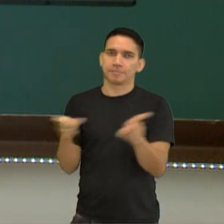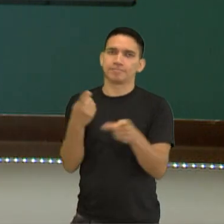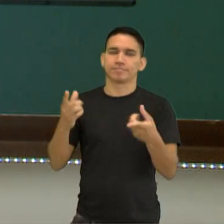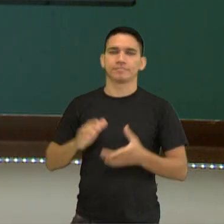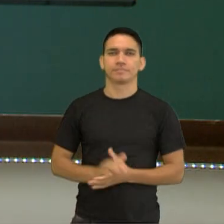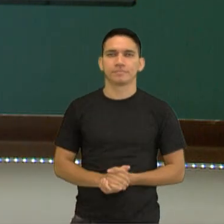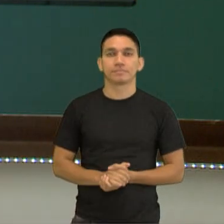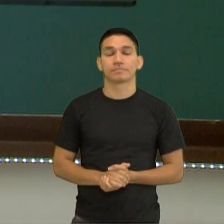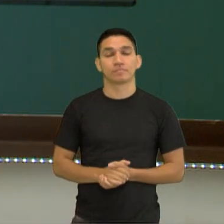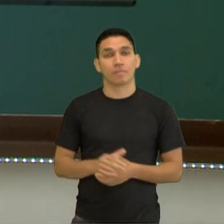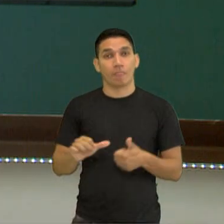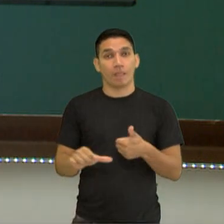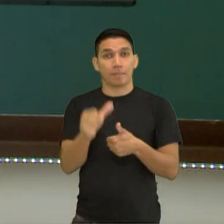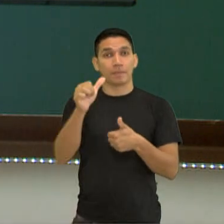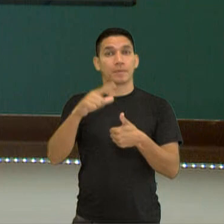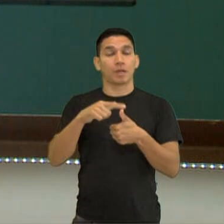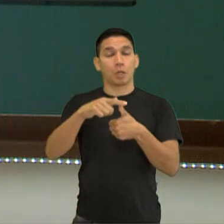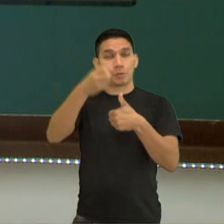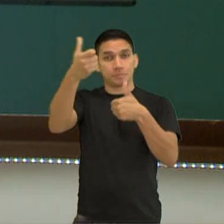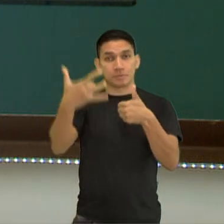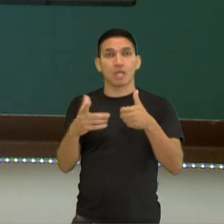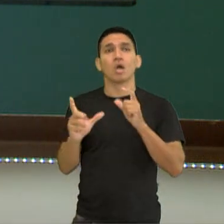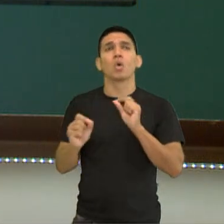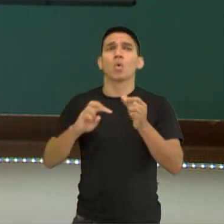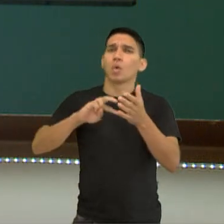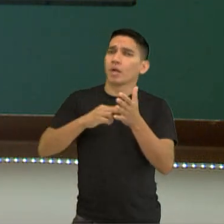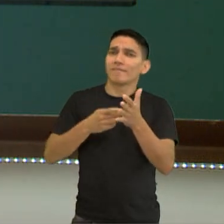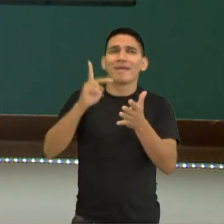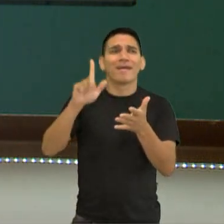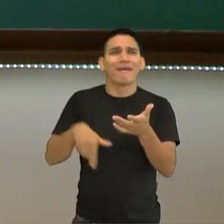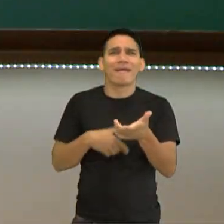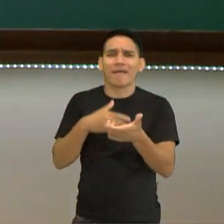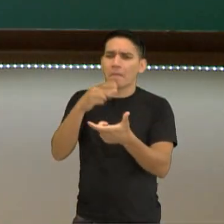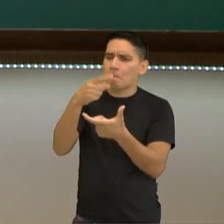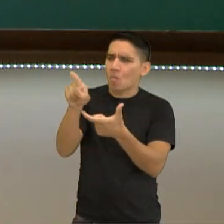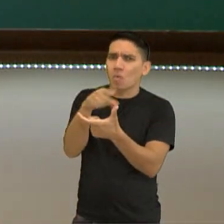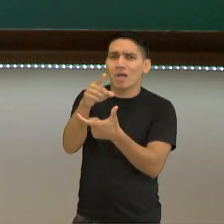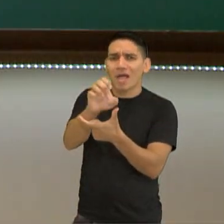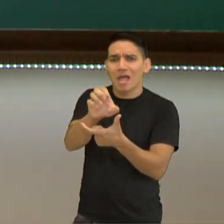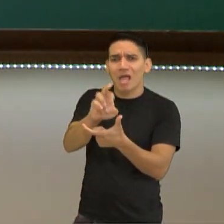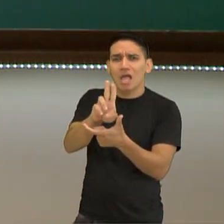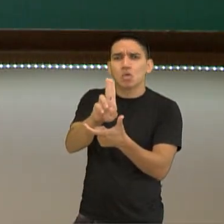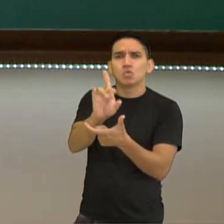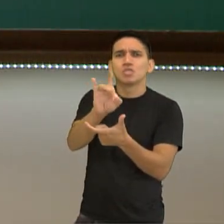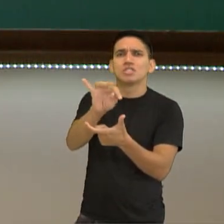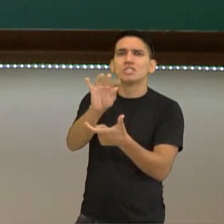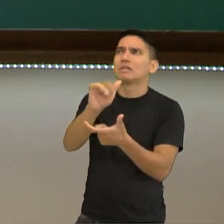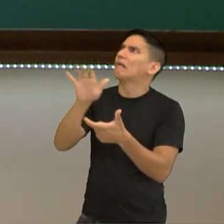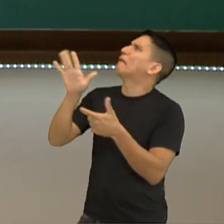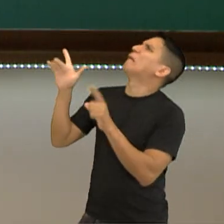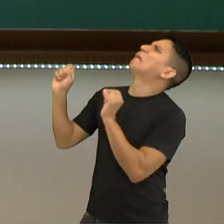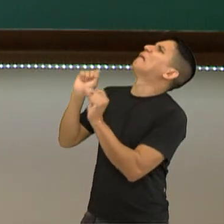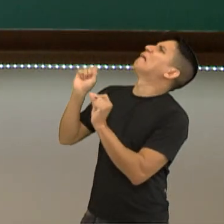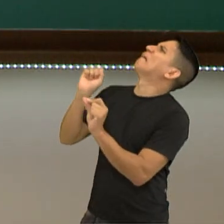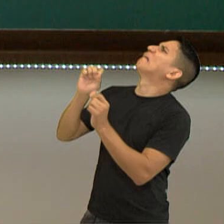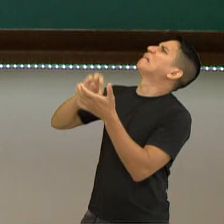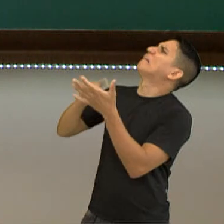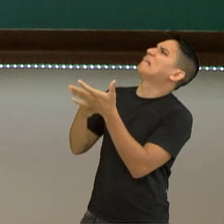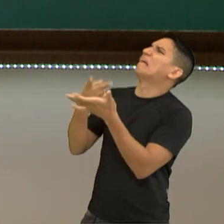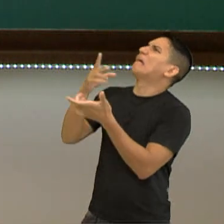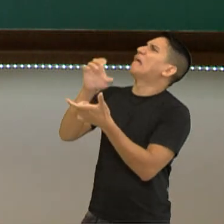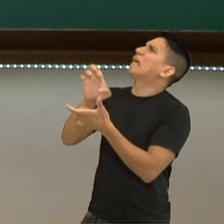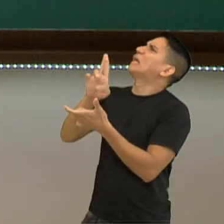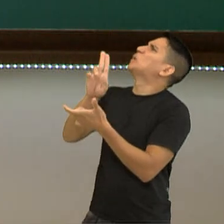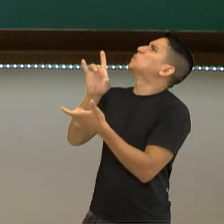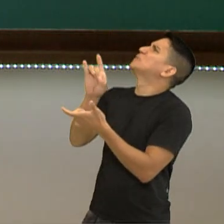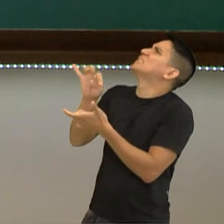Vamos primeiro definir para você o que é essa tarde música erudita. Professor José Carlos, o que é essa música benedita? Não,